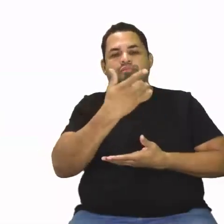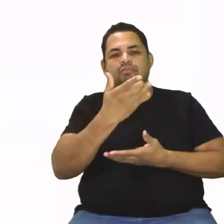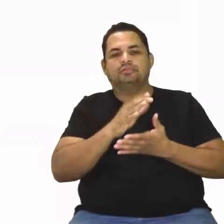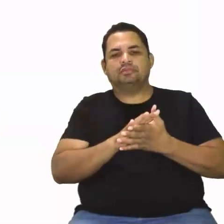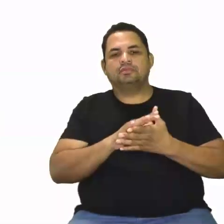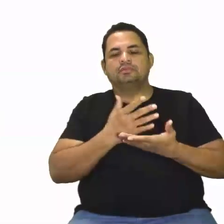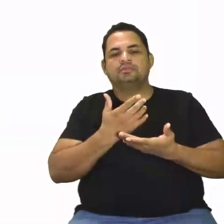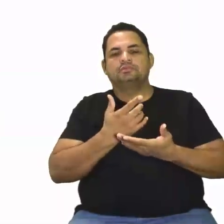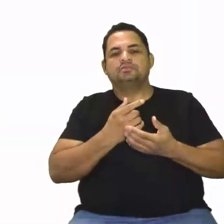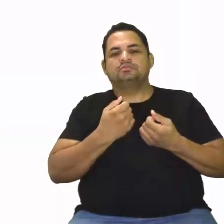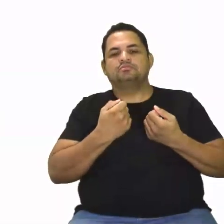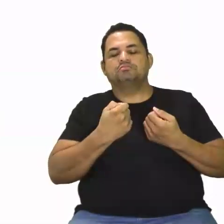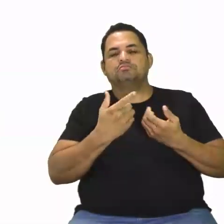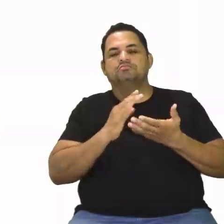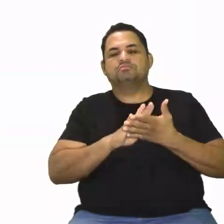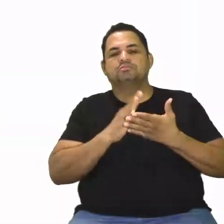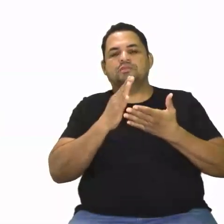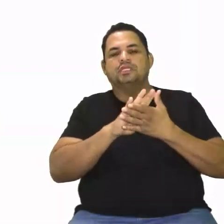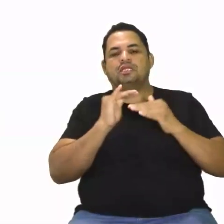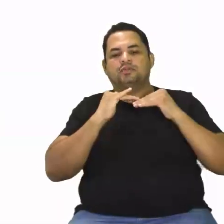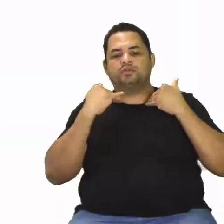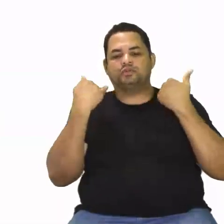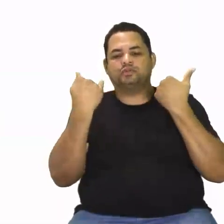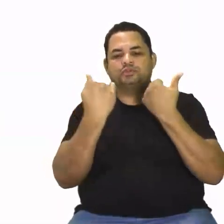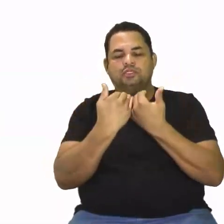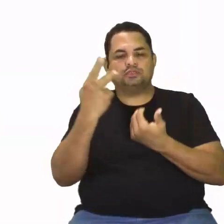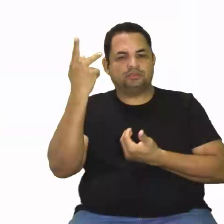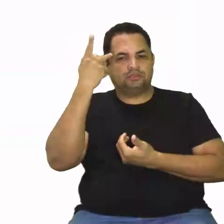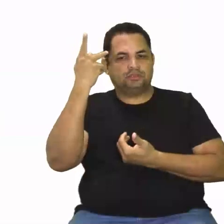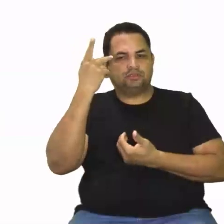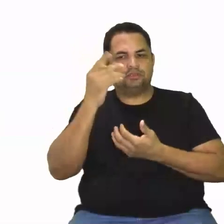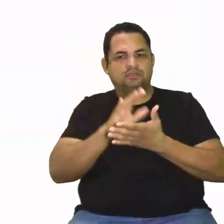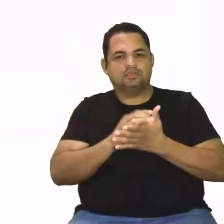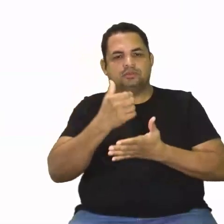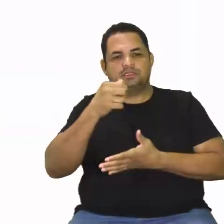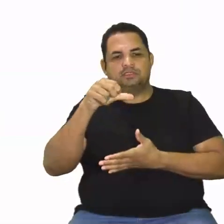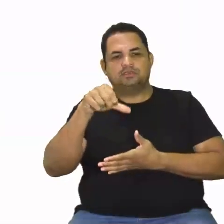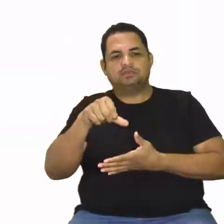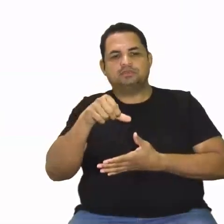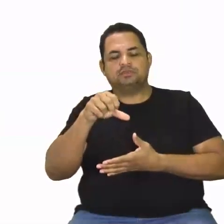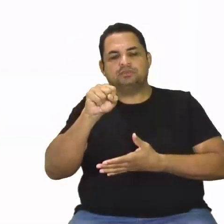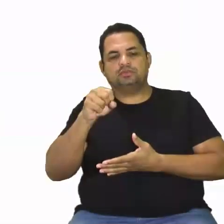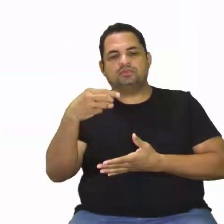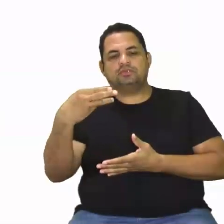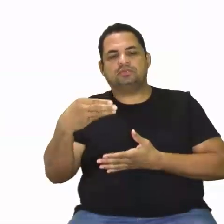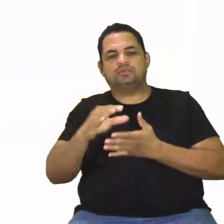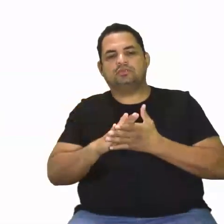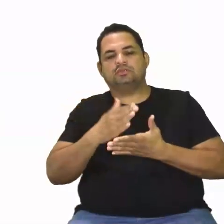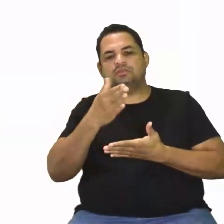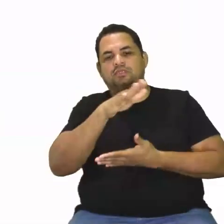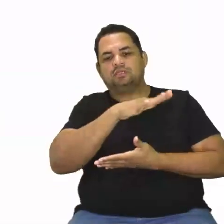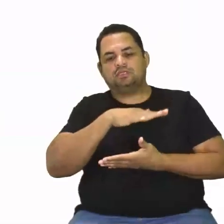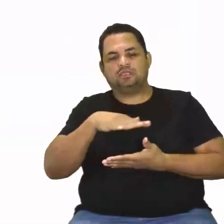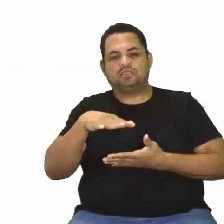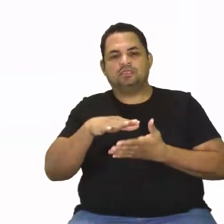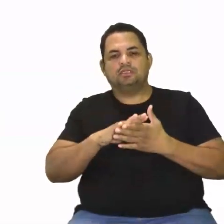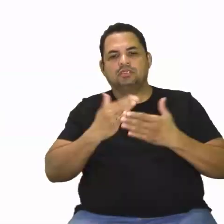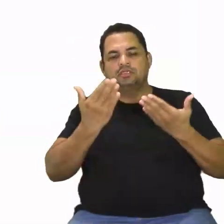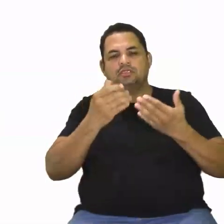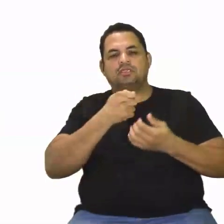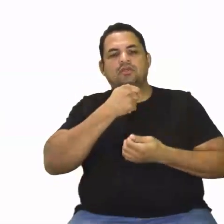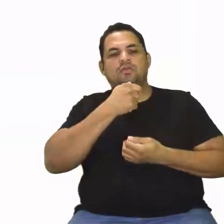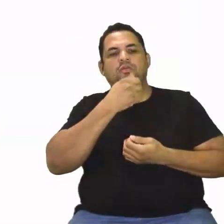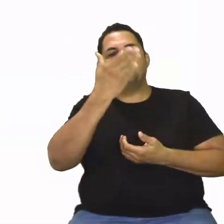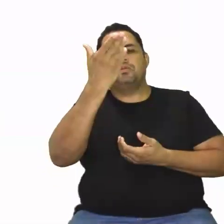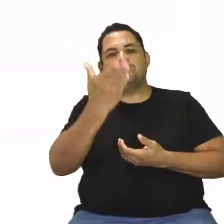pouco noticiado no estado do Pacaembu, em São Paulo, em 1983. Nós temos aí um comício que é feito lá